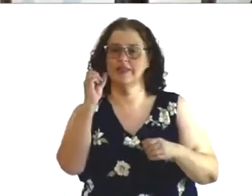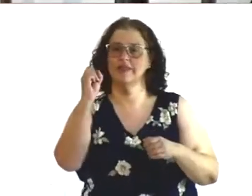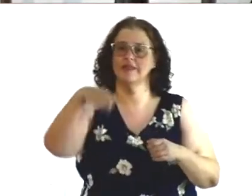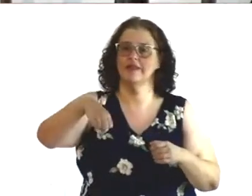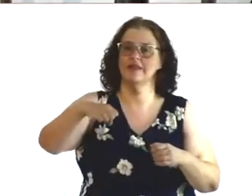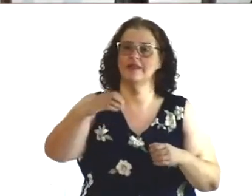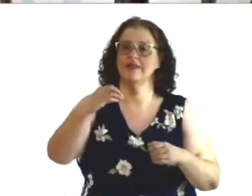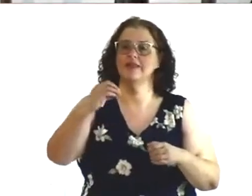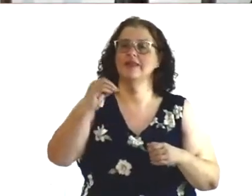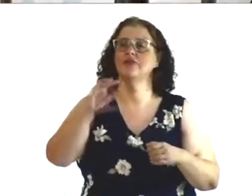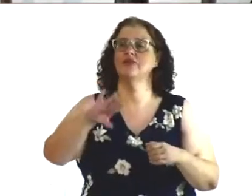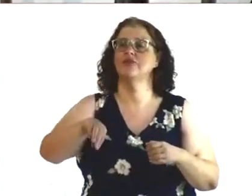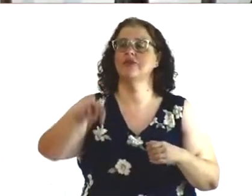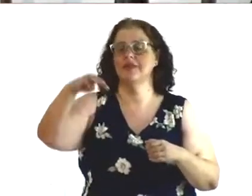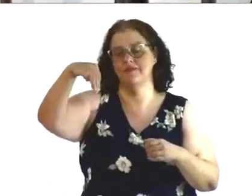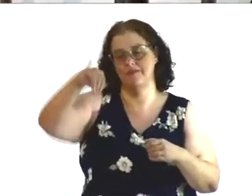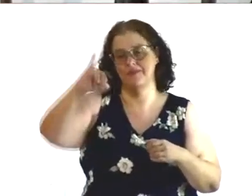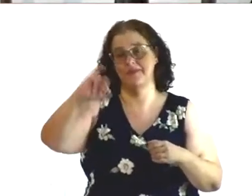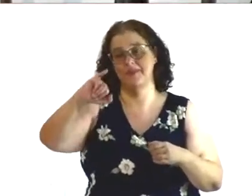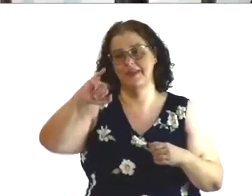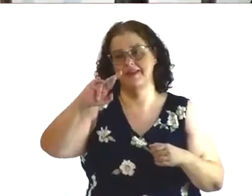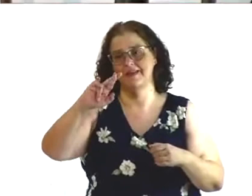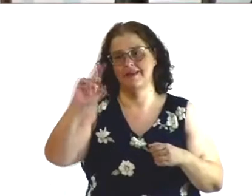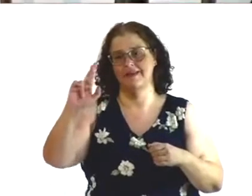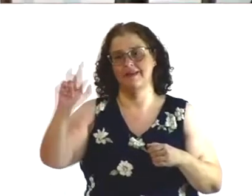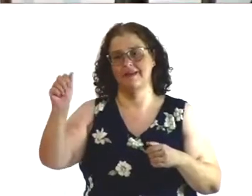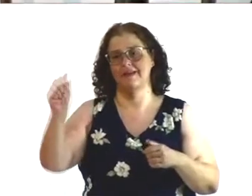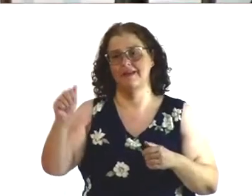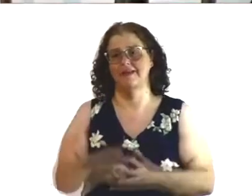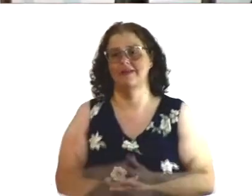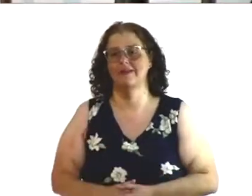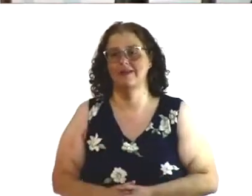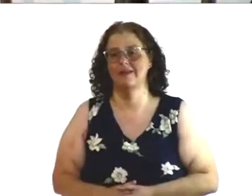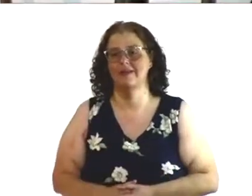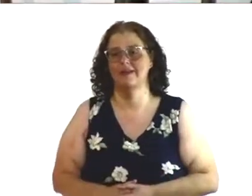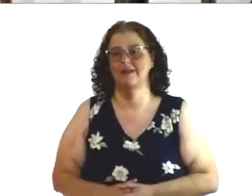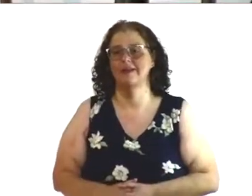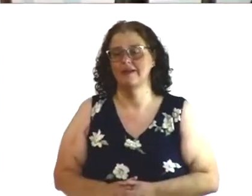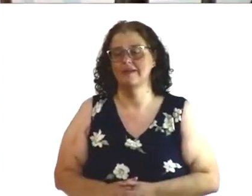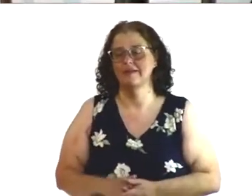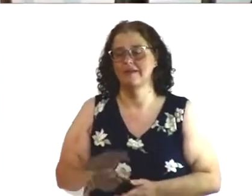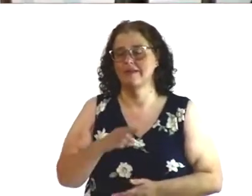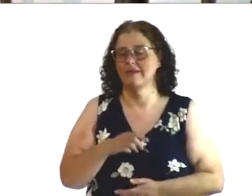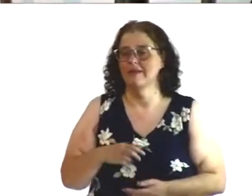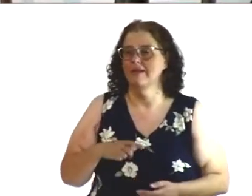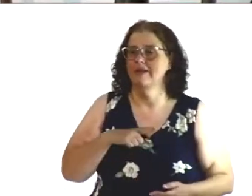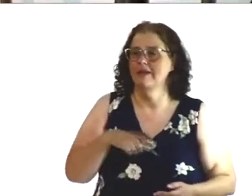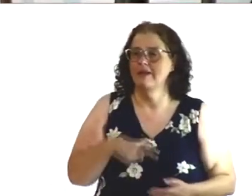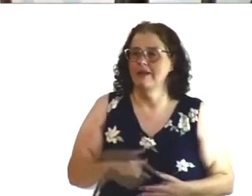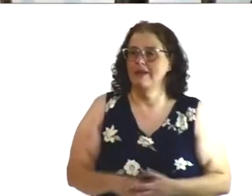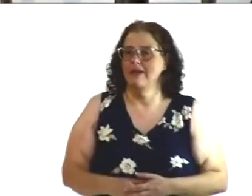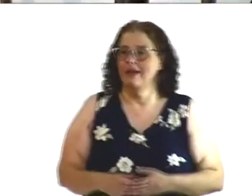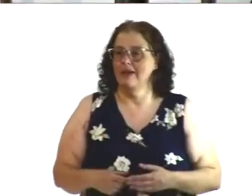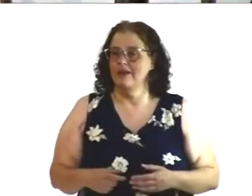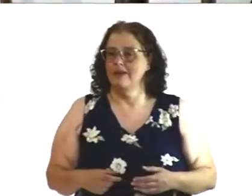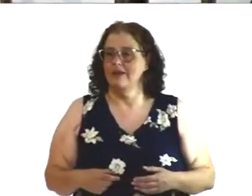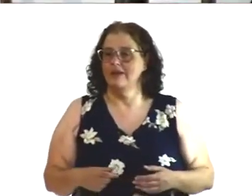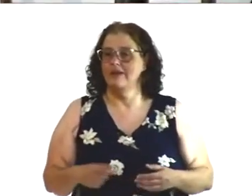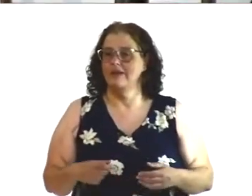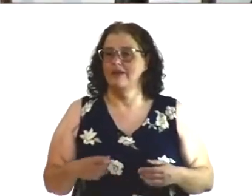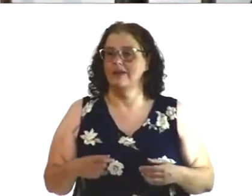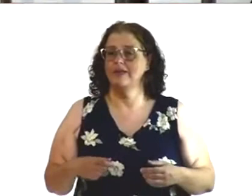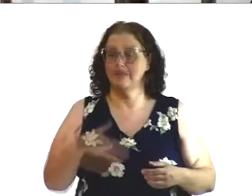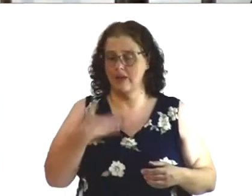de Herodes, regressaram por outro caminho à sua terra. Enquanto as crianças fazem o